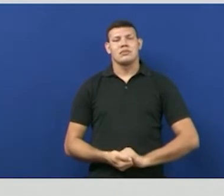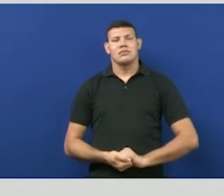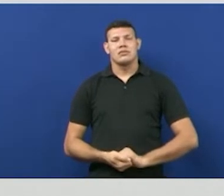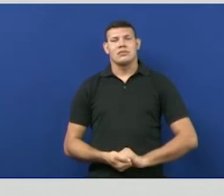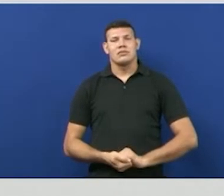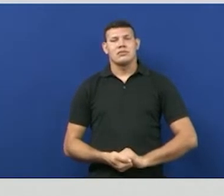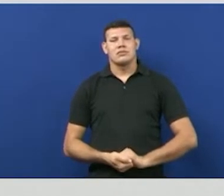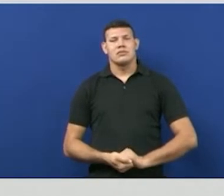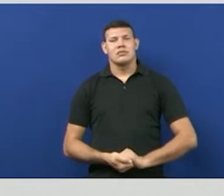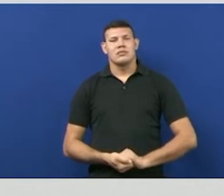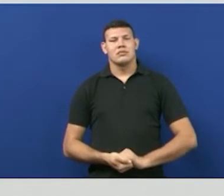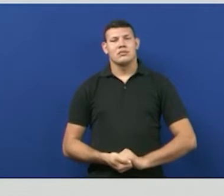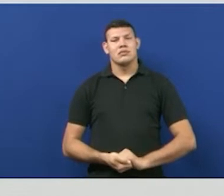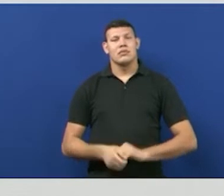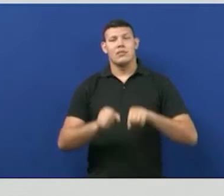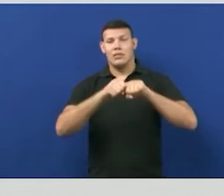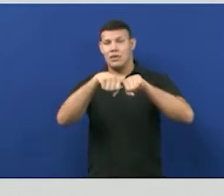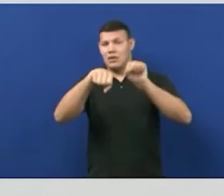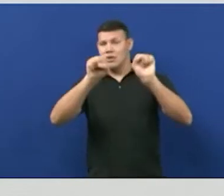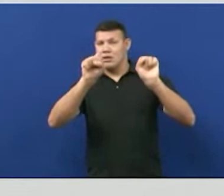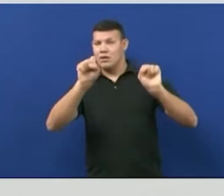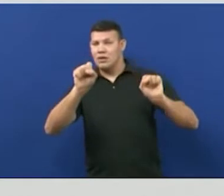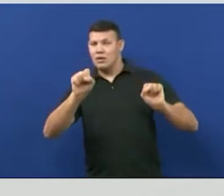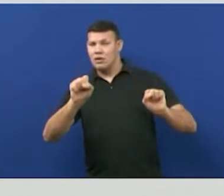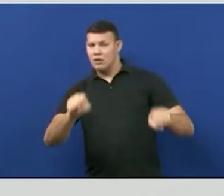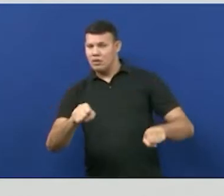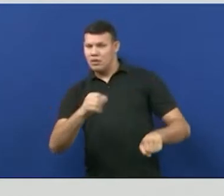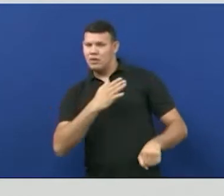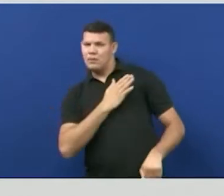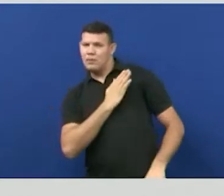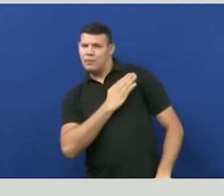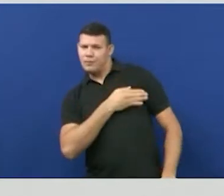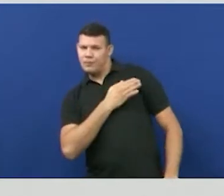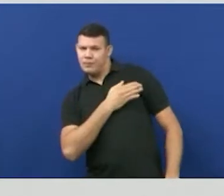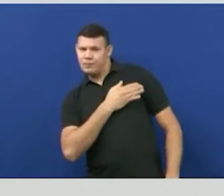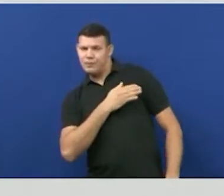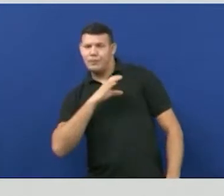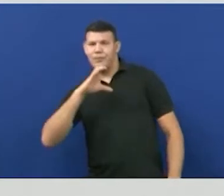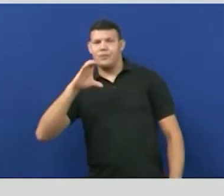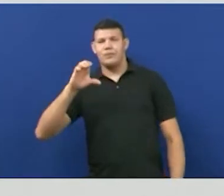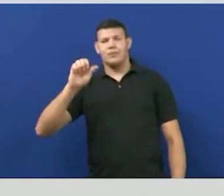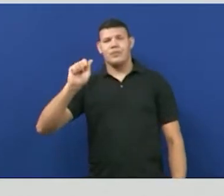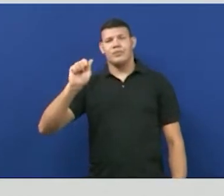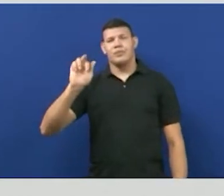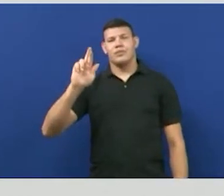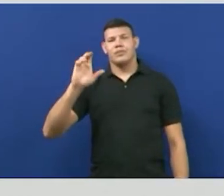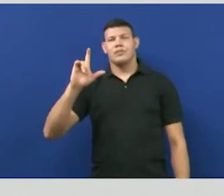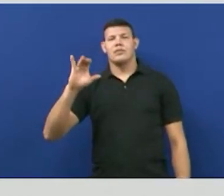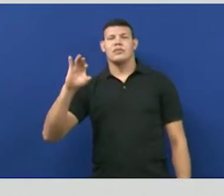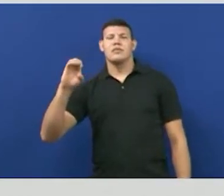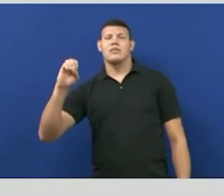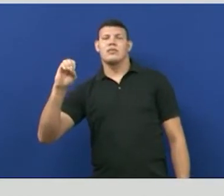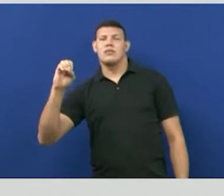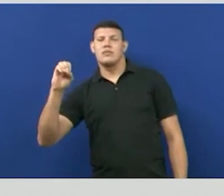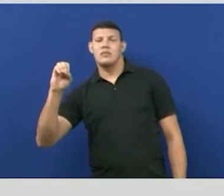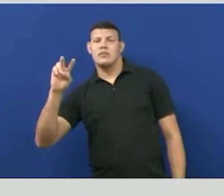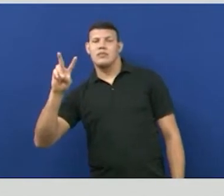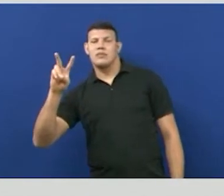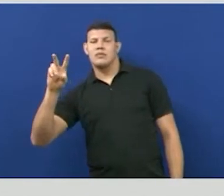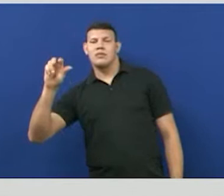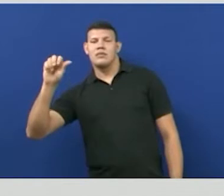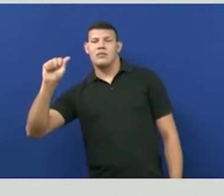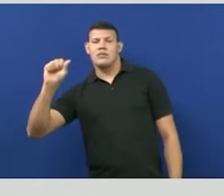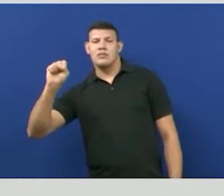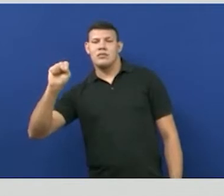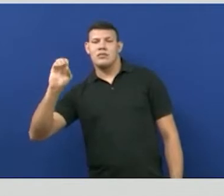O sistema cardiovascular, ou sistema circulatório humano, é responsável pela circulação do sangue. E